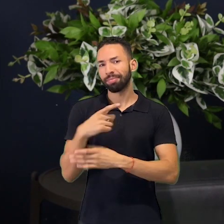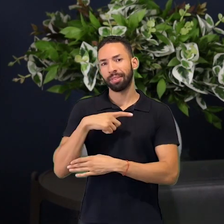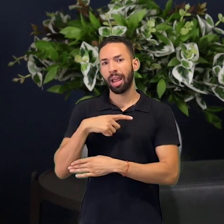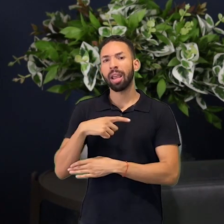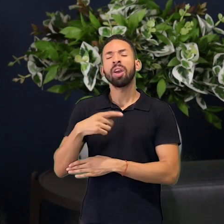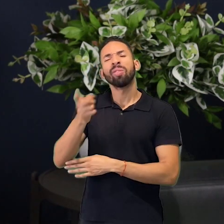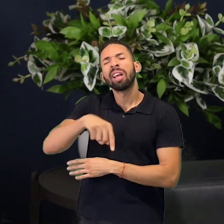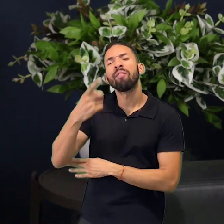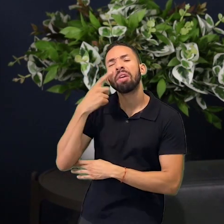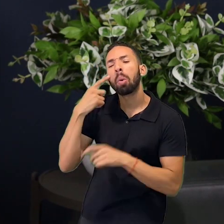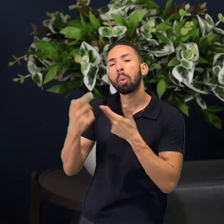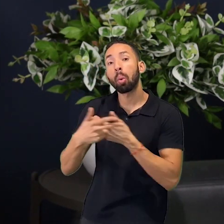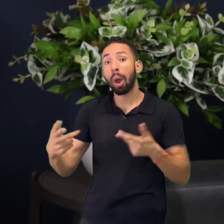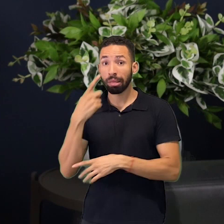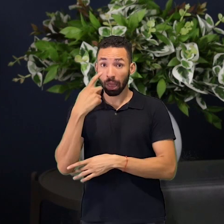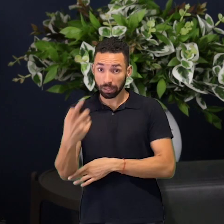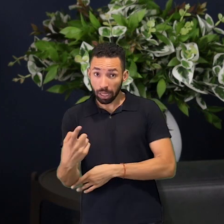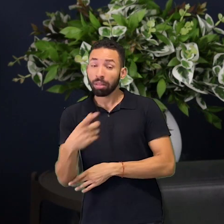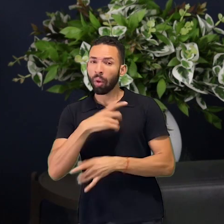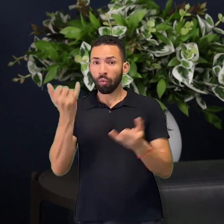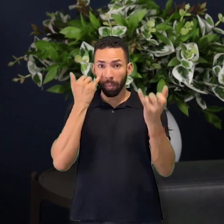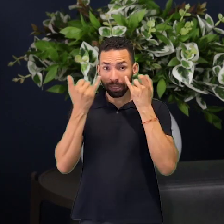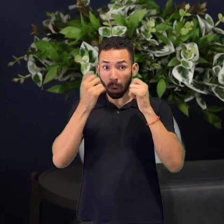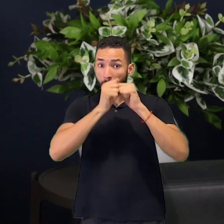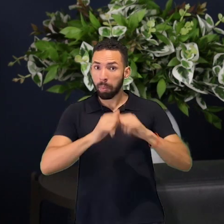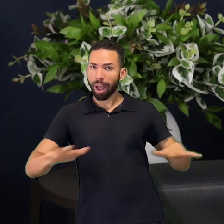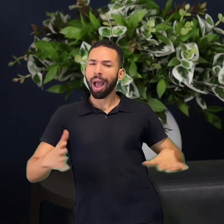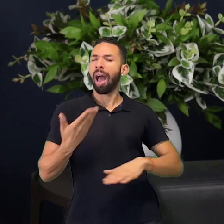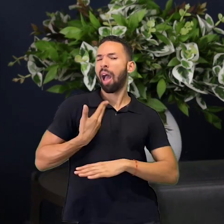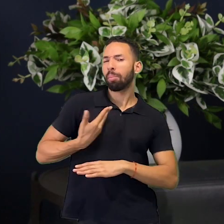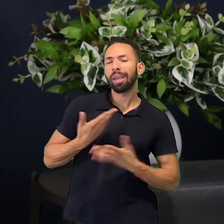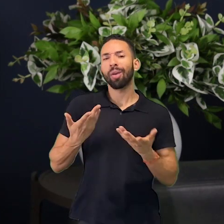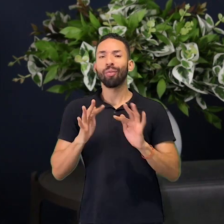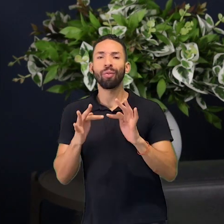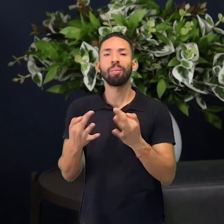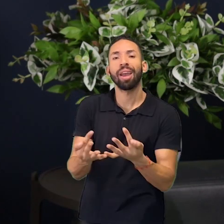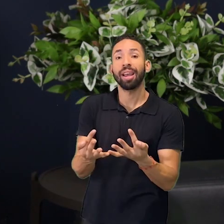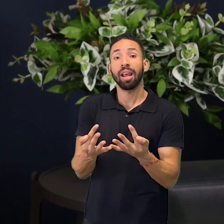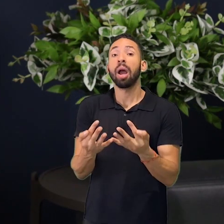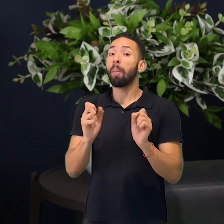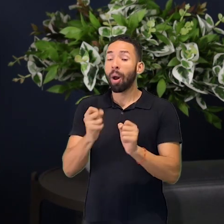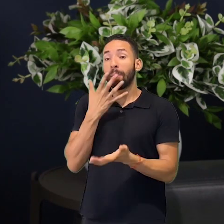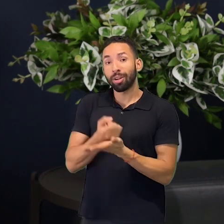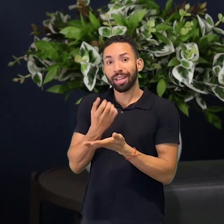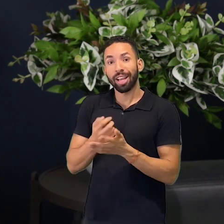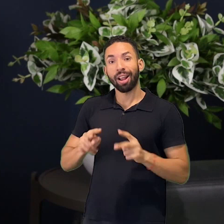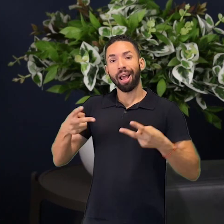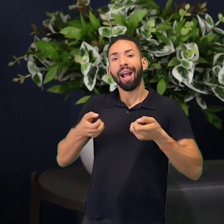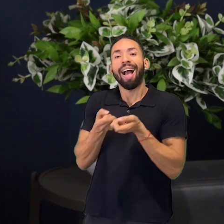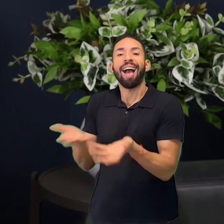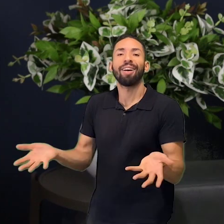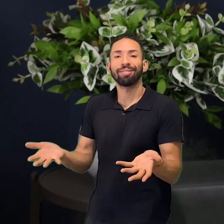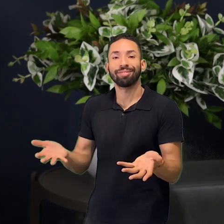seja garantido. Viu alguma coisa interessante? Tem uma informação bacana para compartilhar com seus amigos, familiares? Manda o